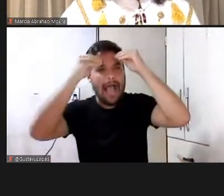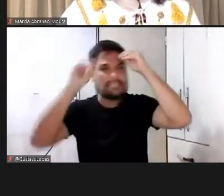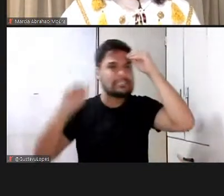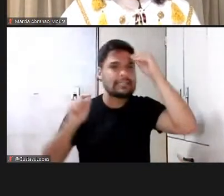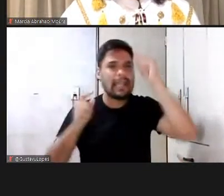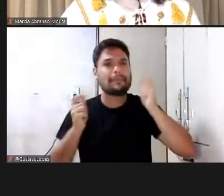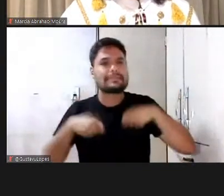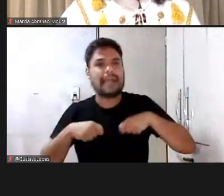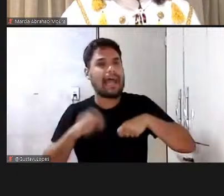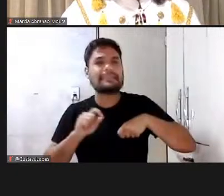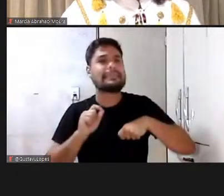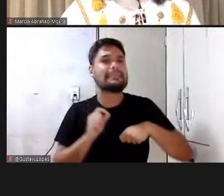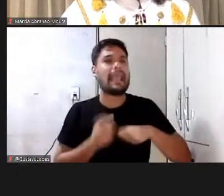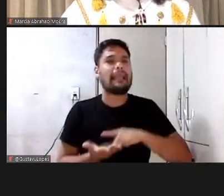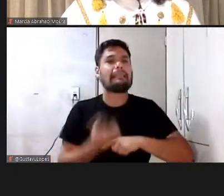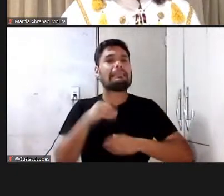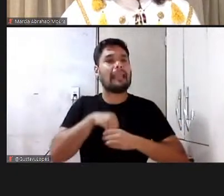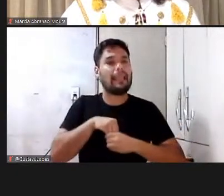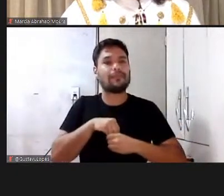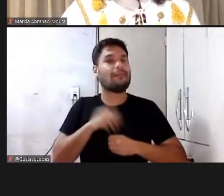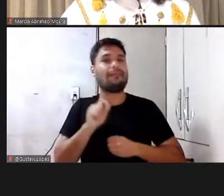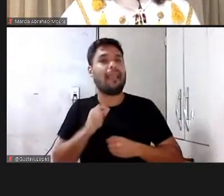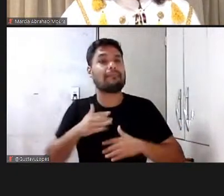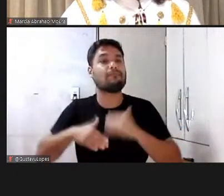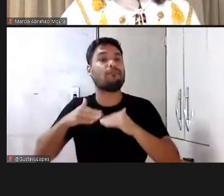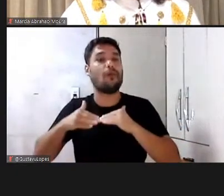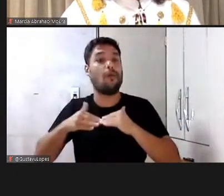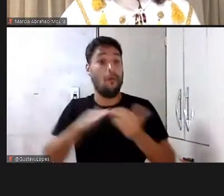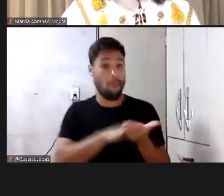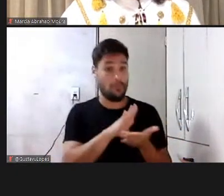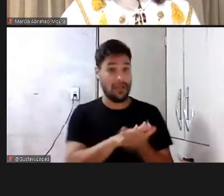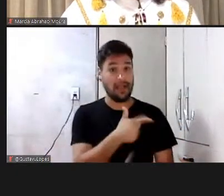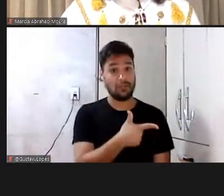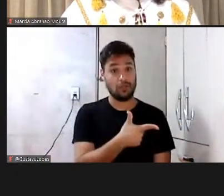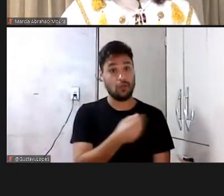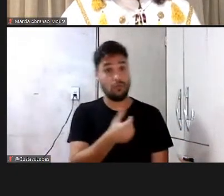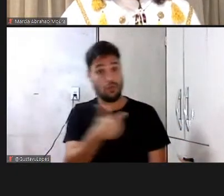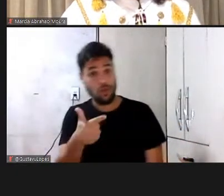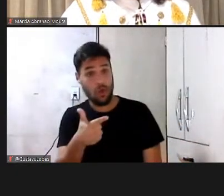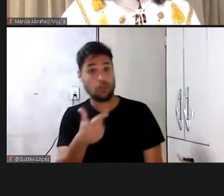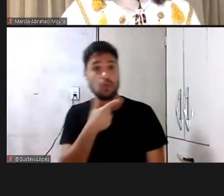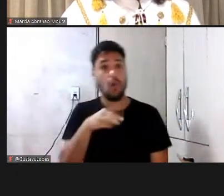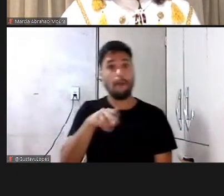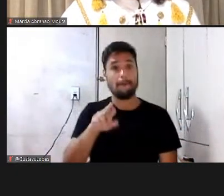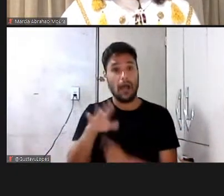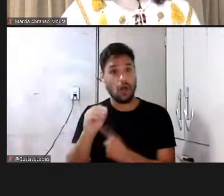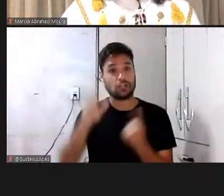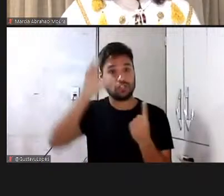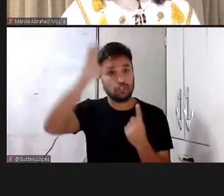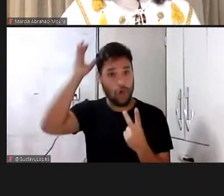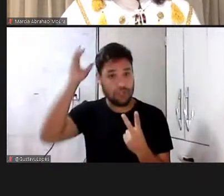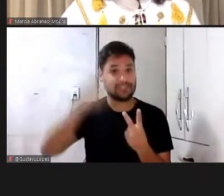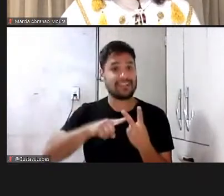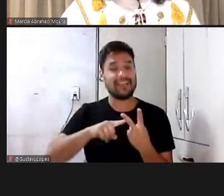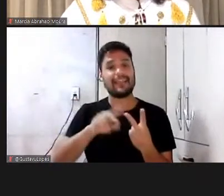evolveu, publicado em 2002 na revista Science por Mark Hauser, Noam Chomsky e